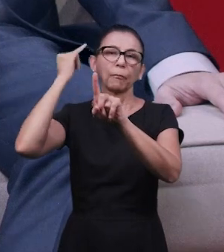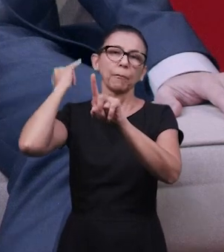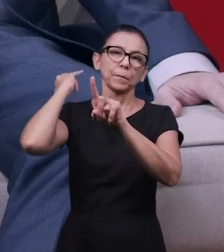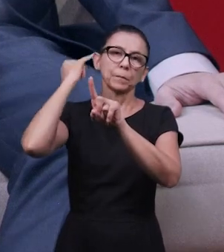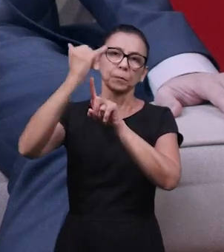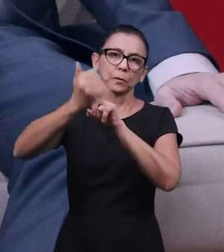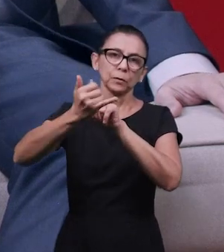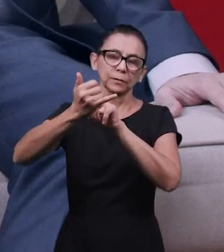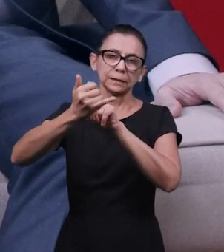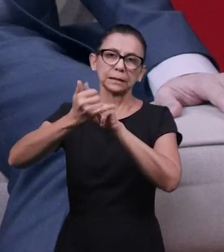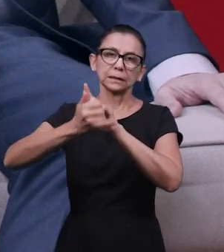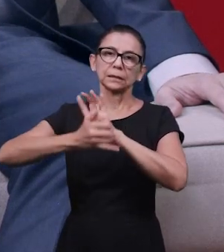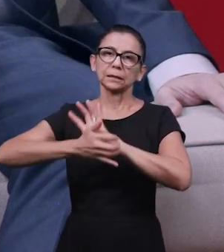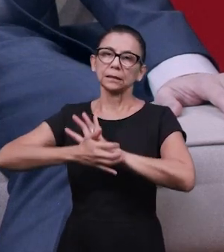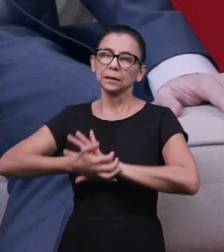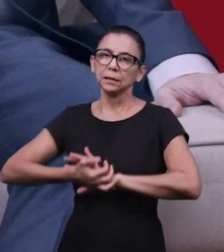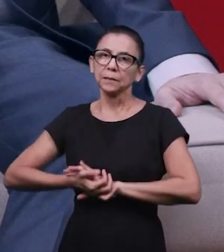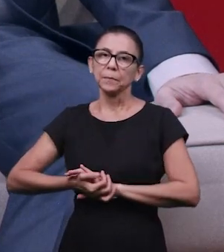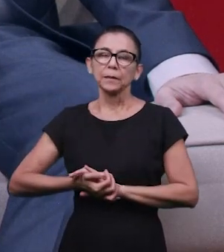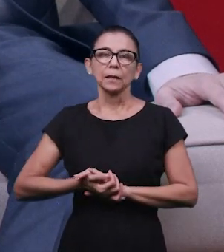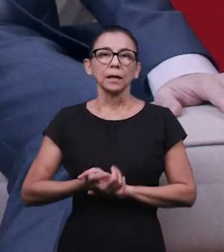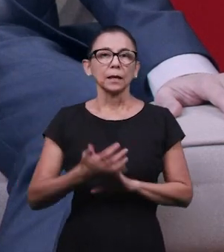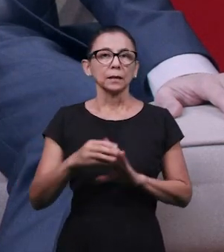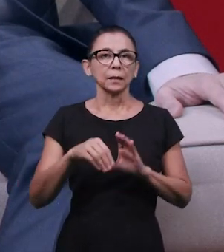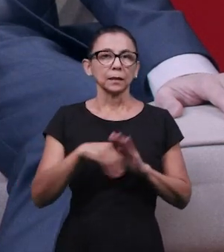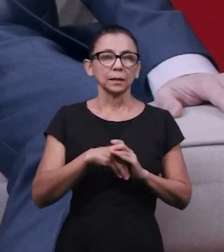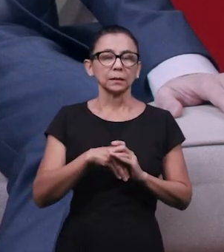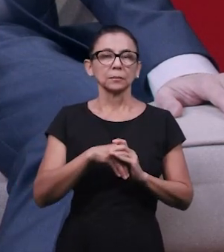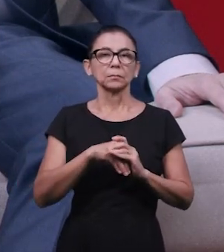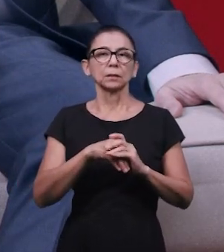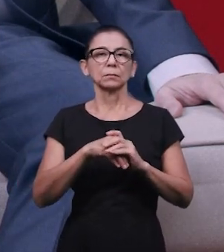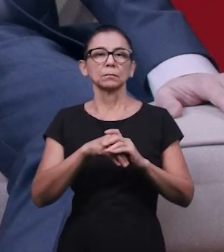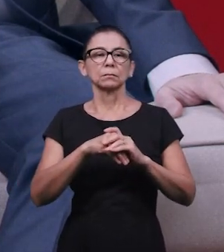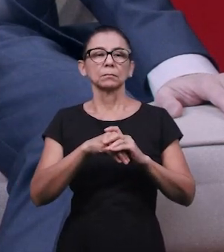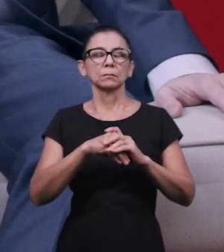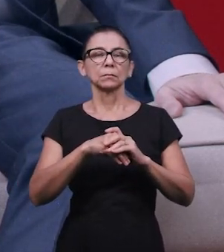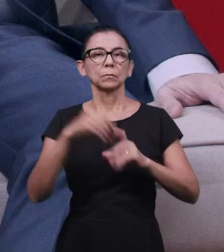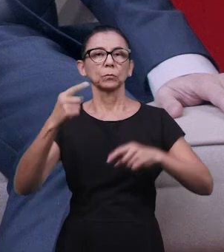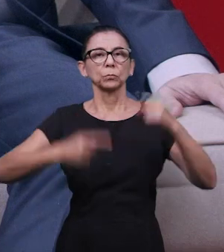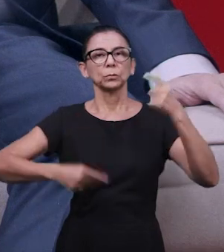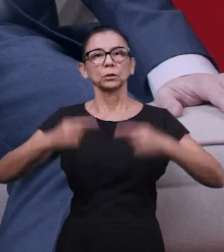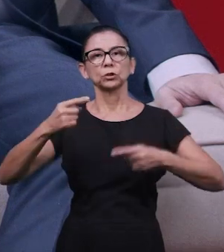prontos neste momento profético. E observem assim, que a